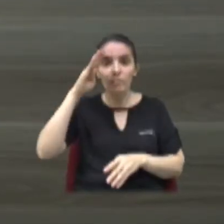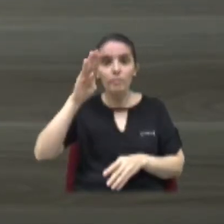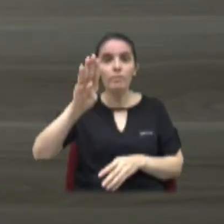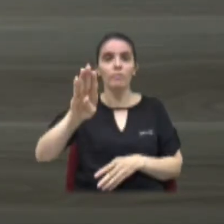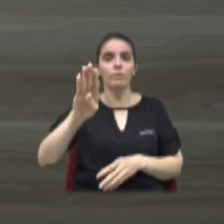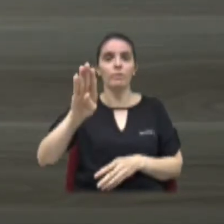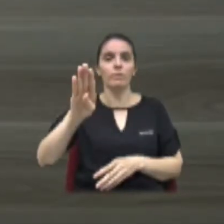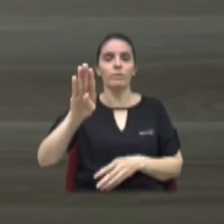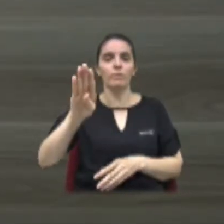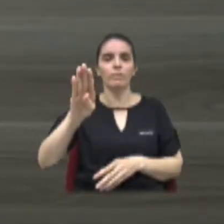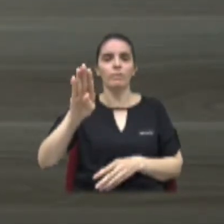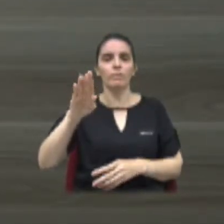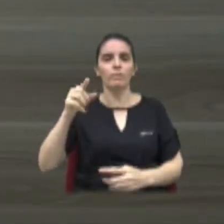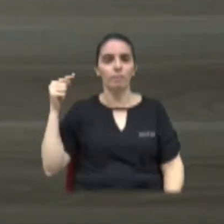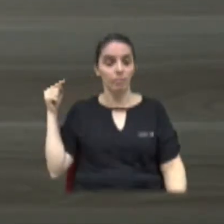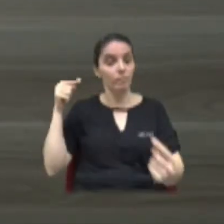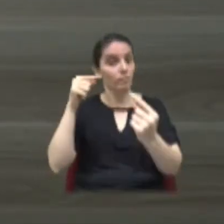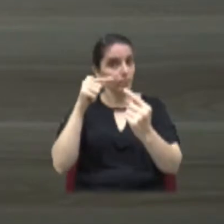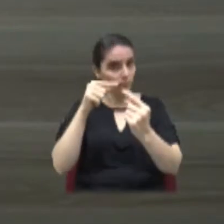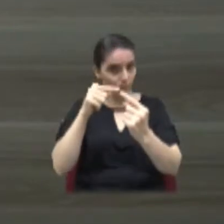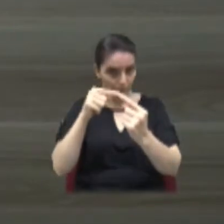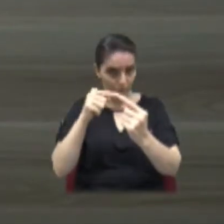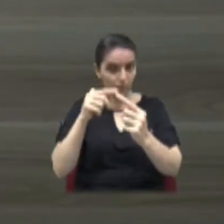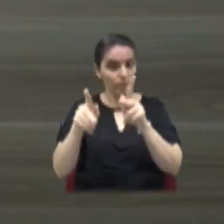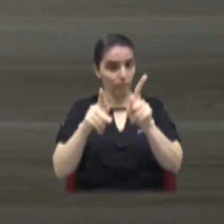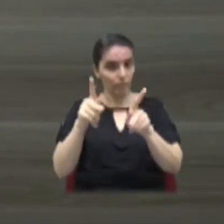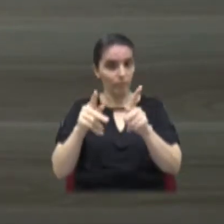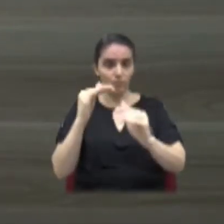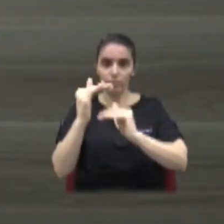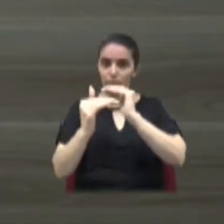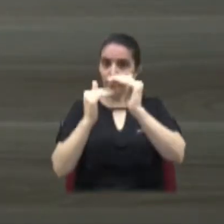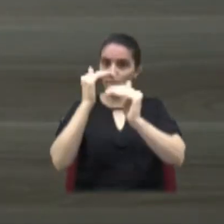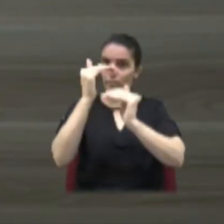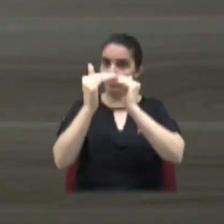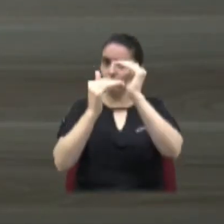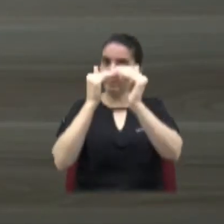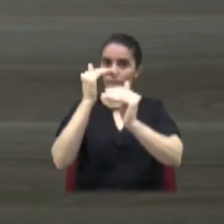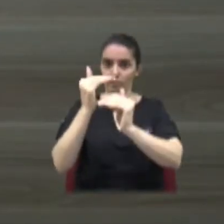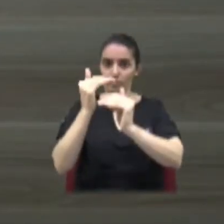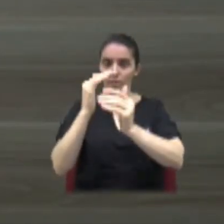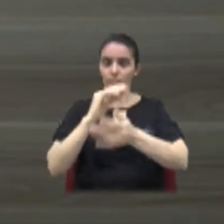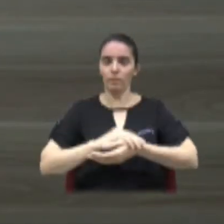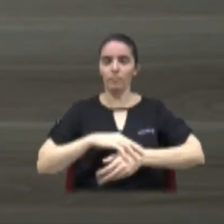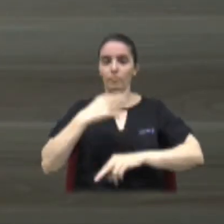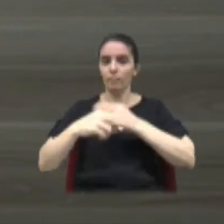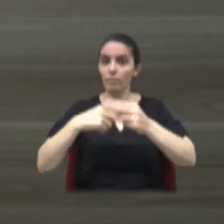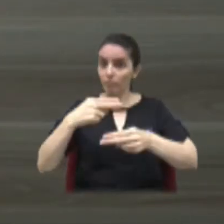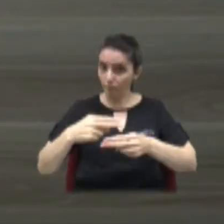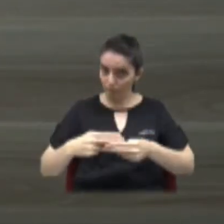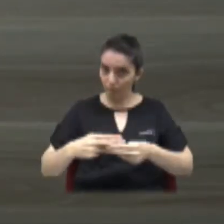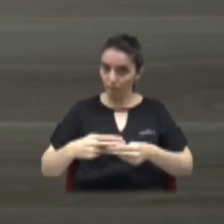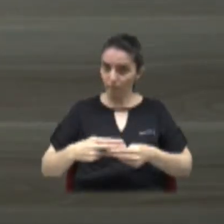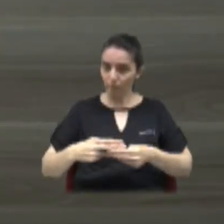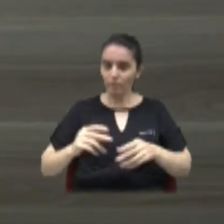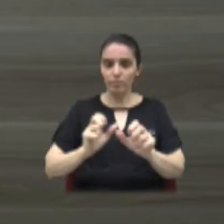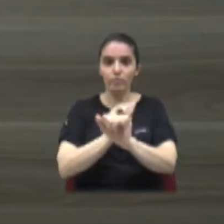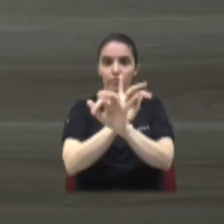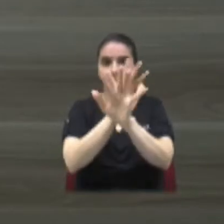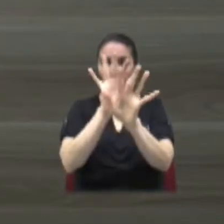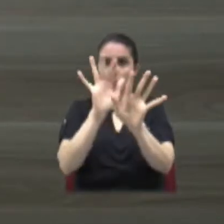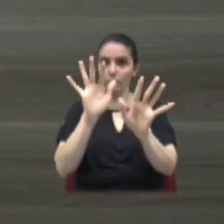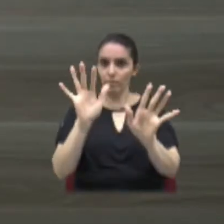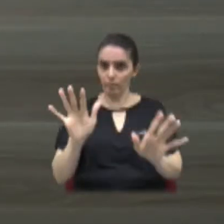está comprando remédio básico que tem na rede pública, porque não tem condição de vir e andar